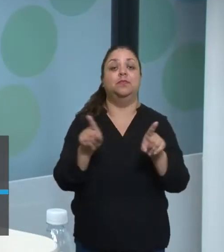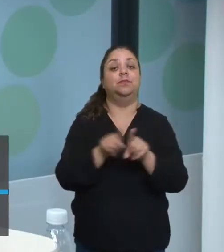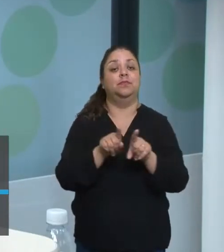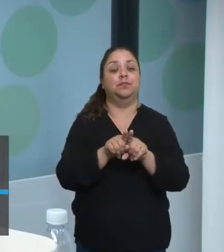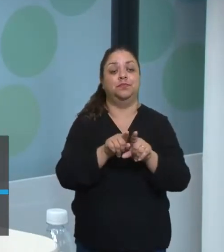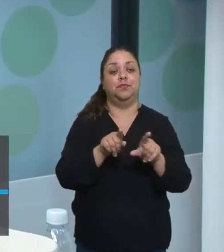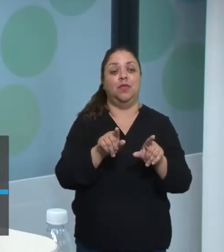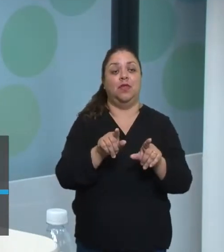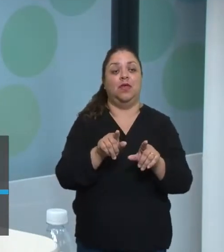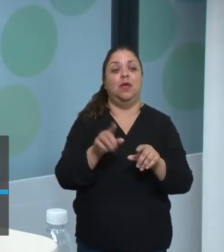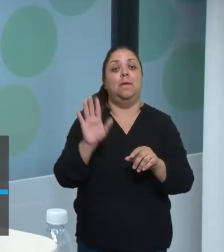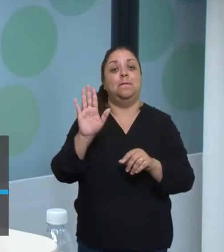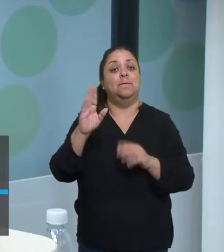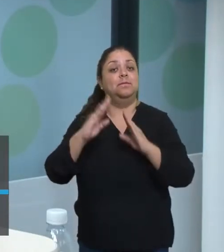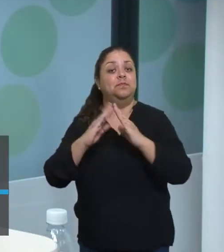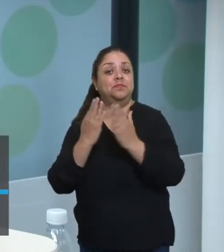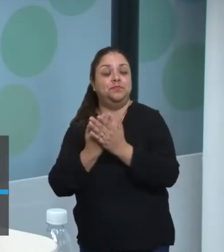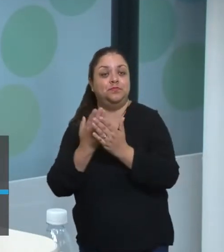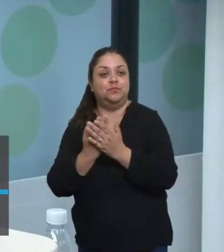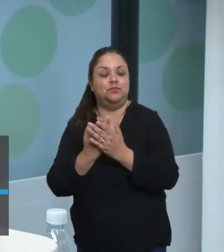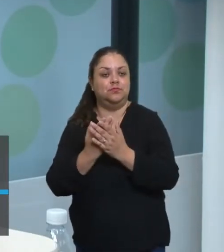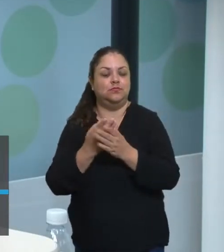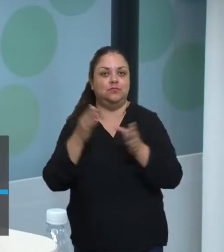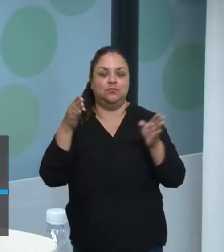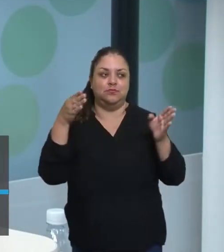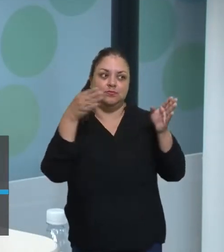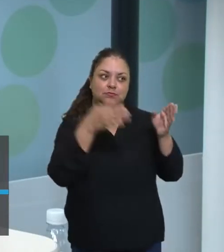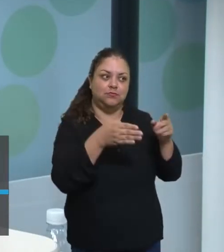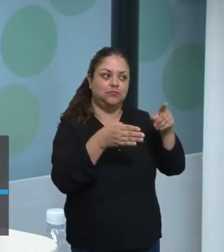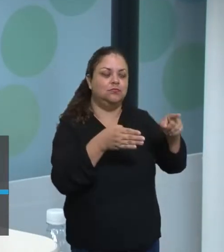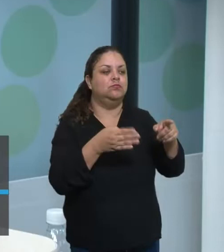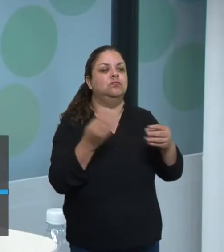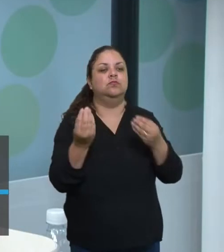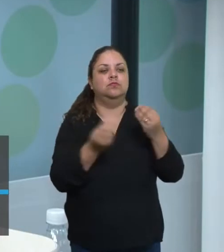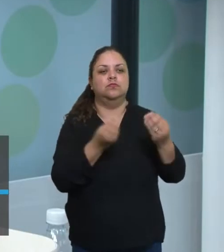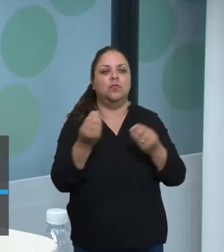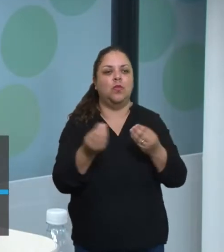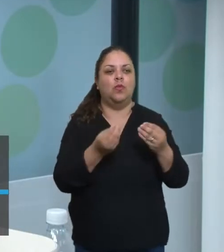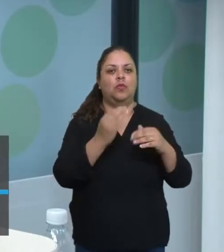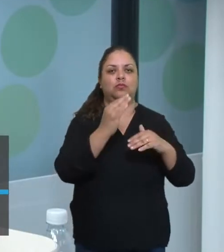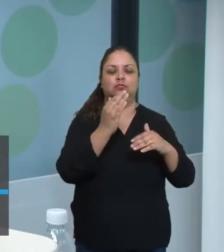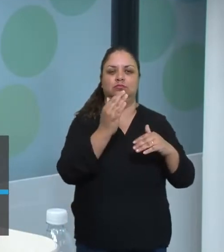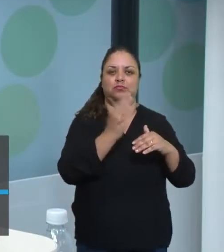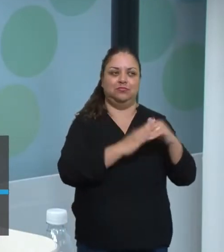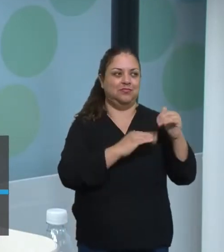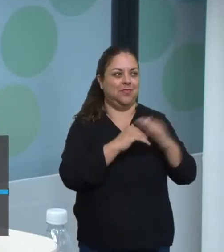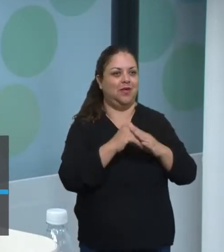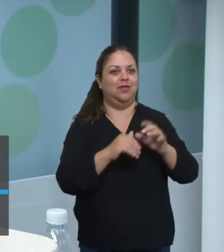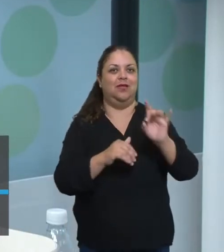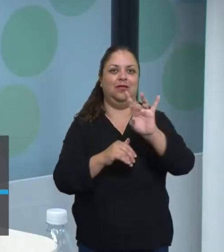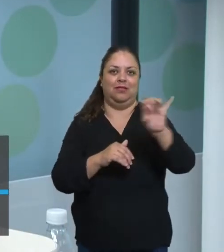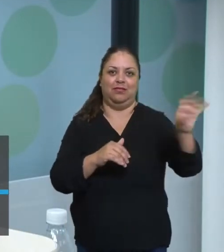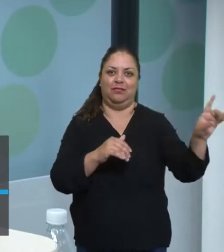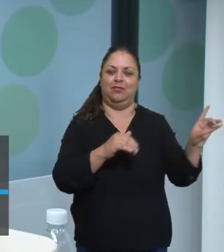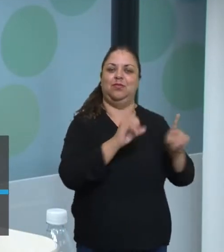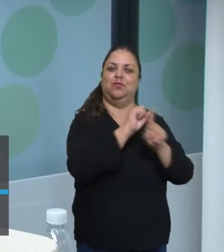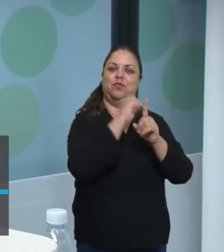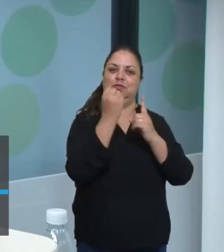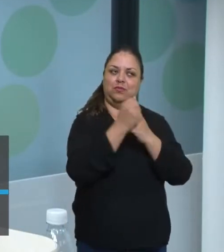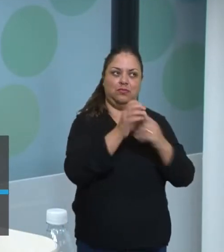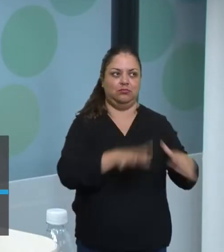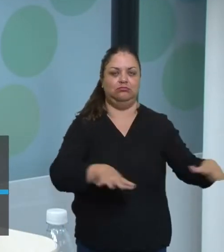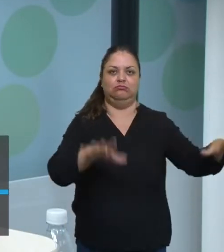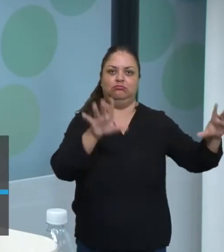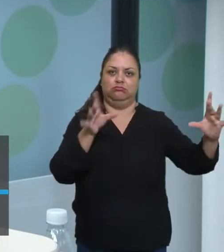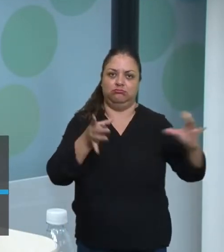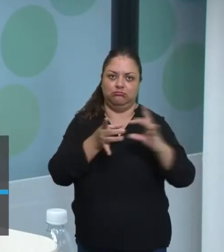da escola é em relação à ao papel ou a função social que assumir ali eu não